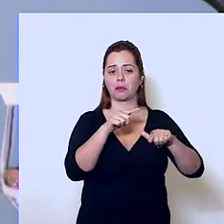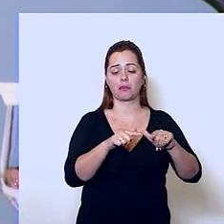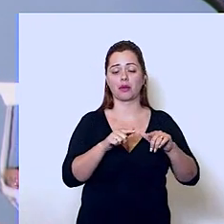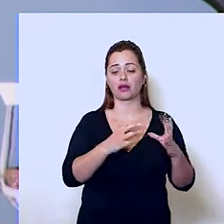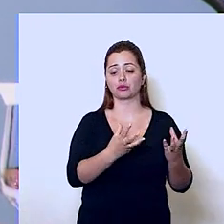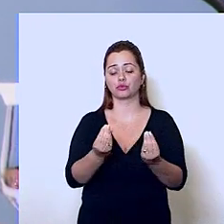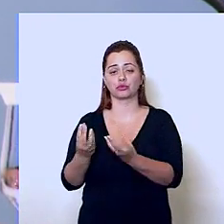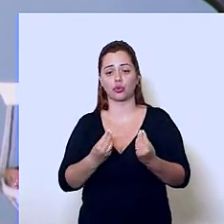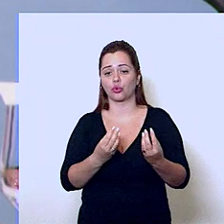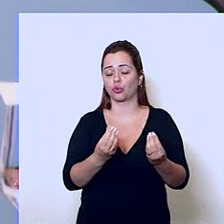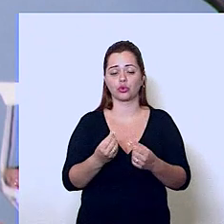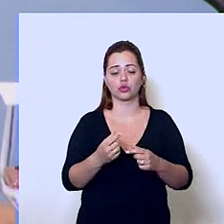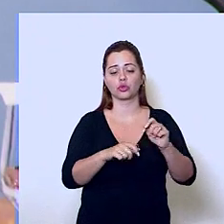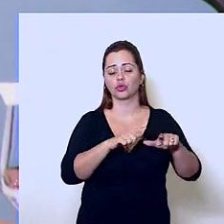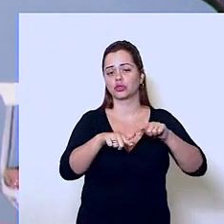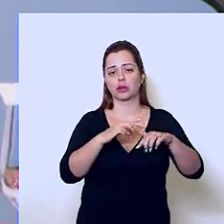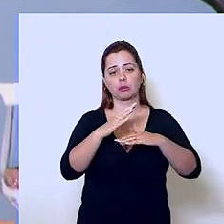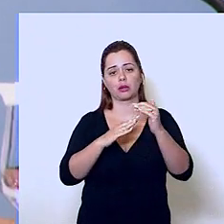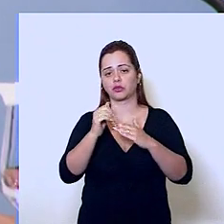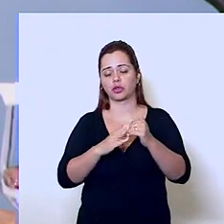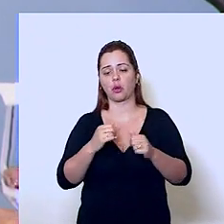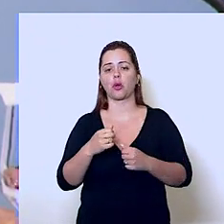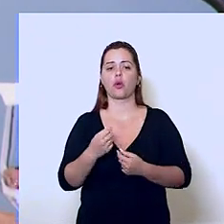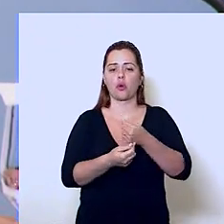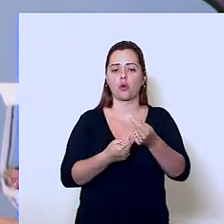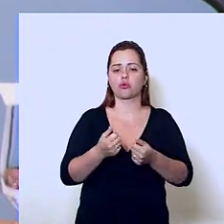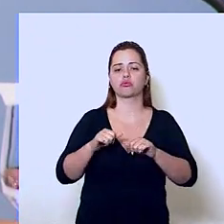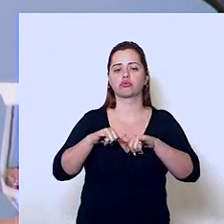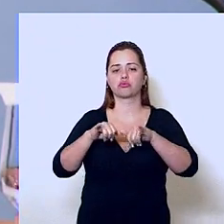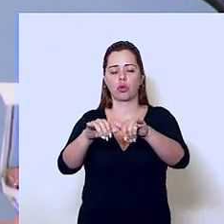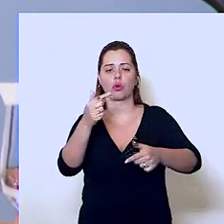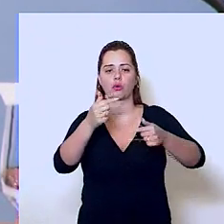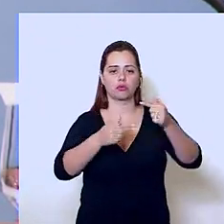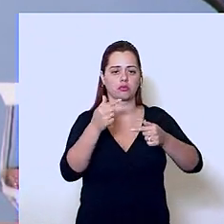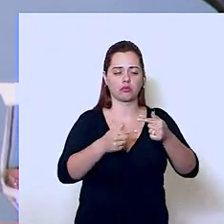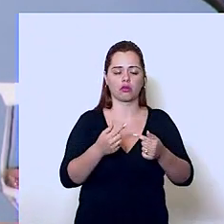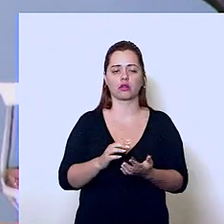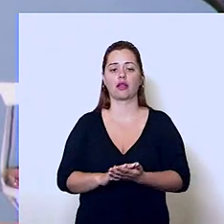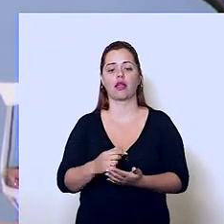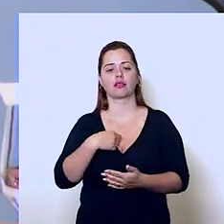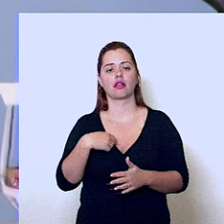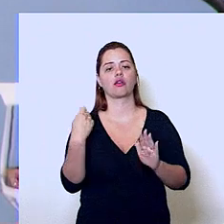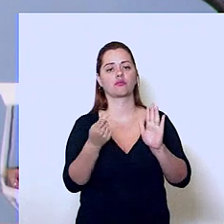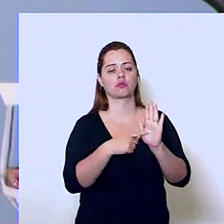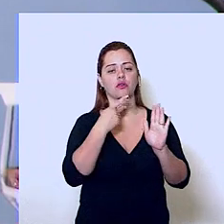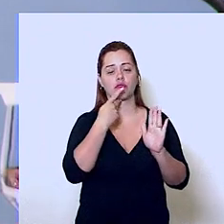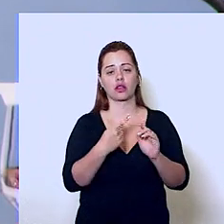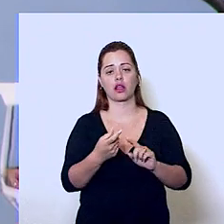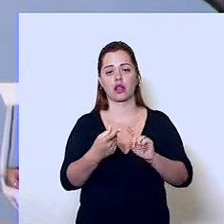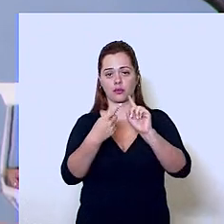administrativa, comercial, econômica, política. E eu vou registrar um caso que